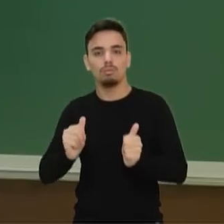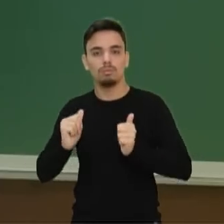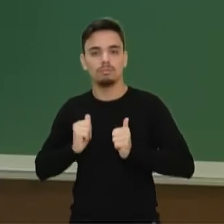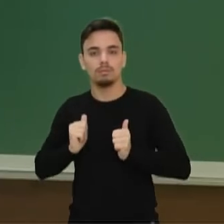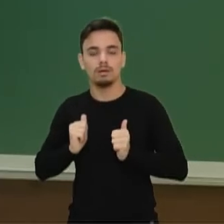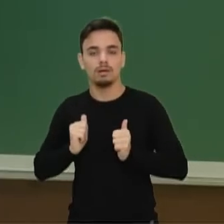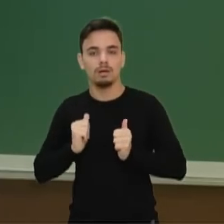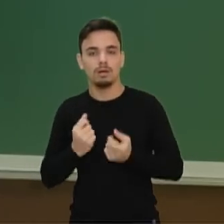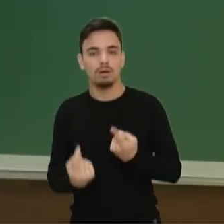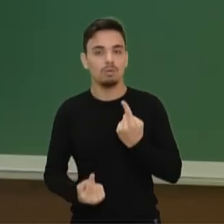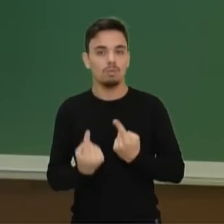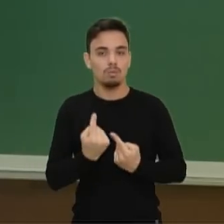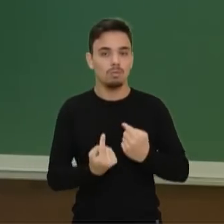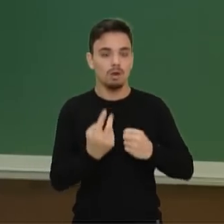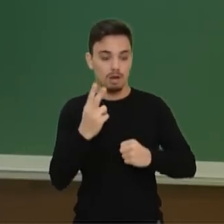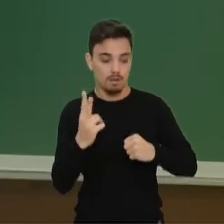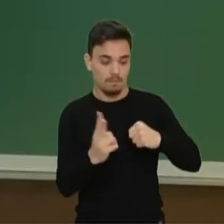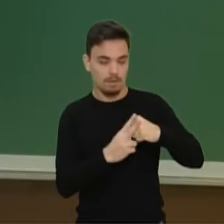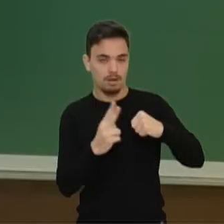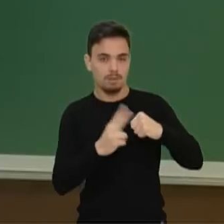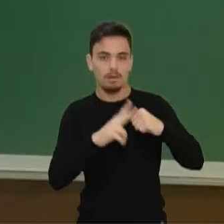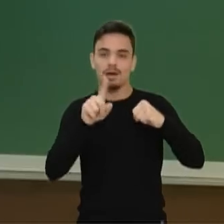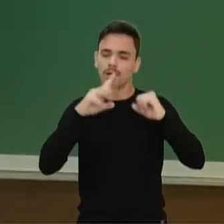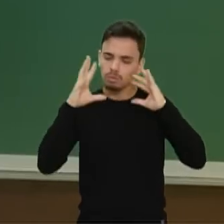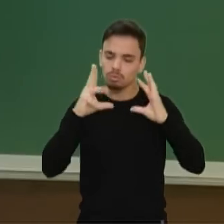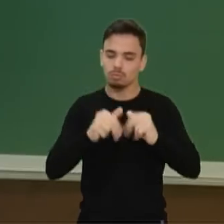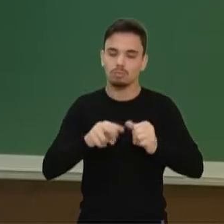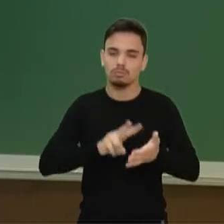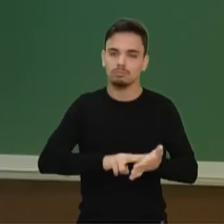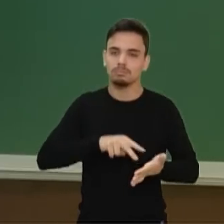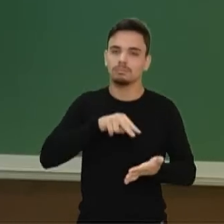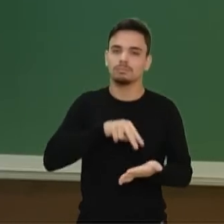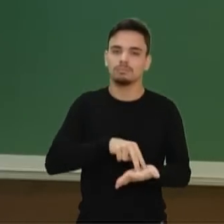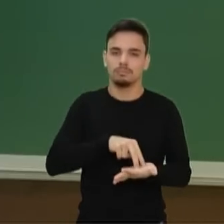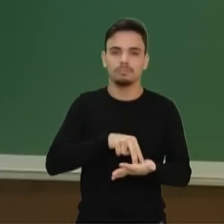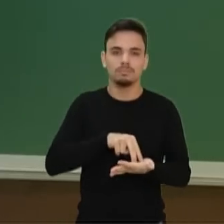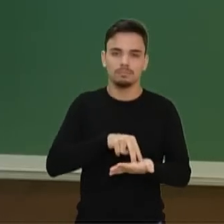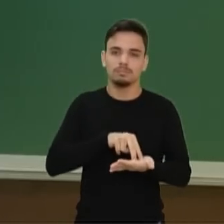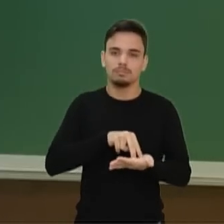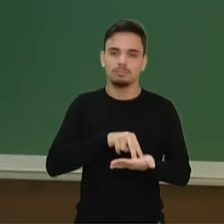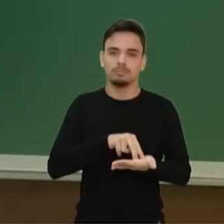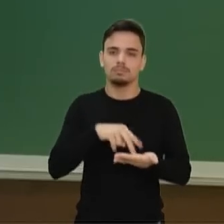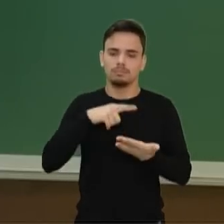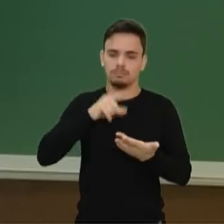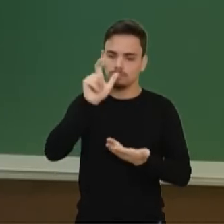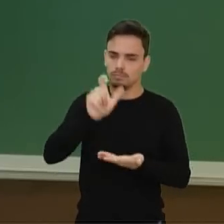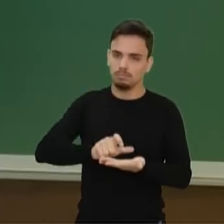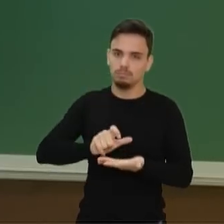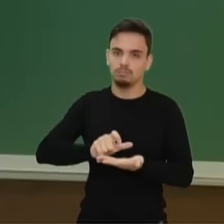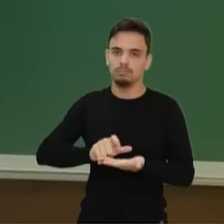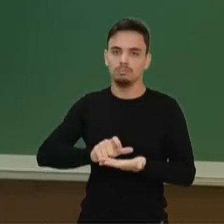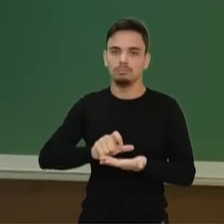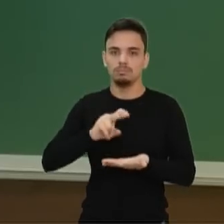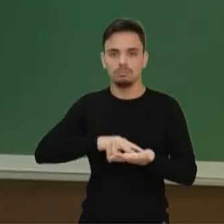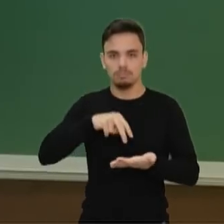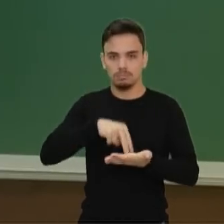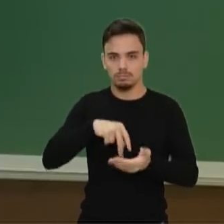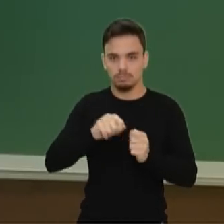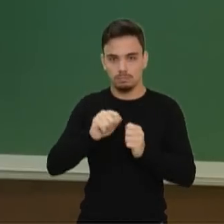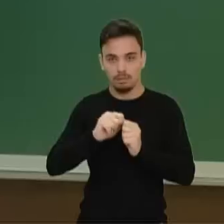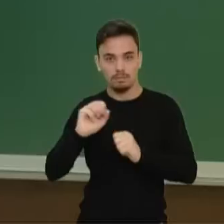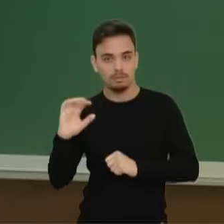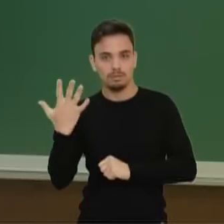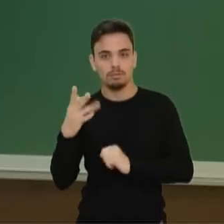verbos estão todos na voz ativa, né? Ou seja, eles estão, aí tem um sujeito que está fazendo a